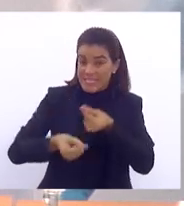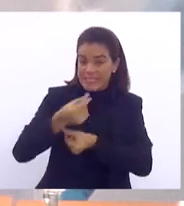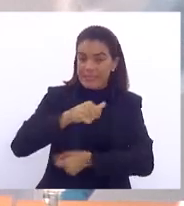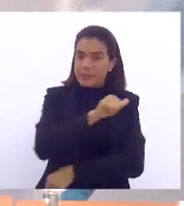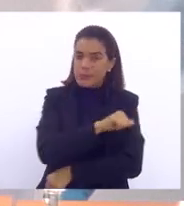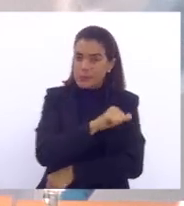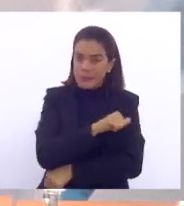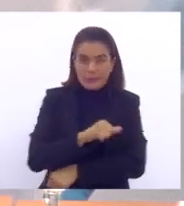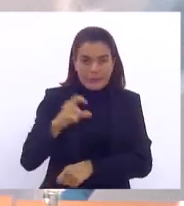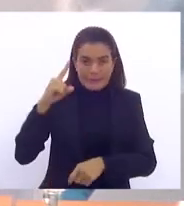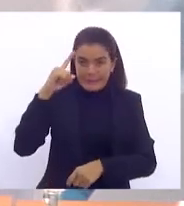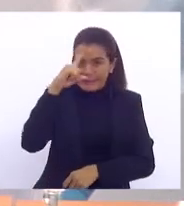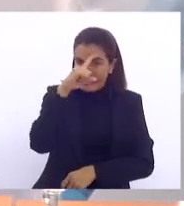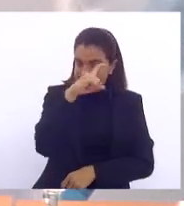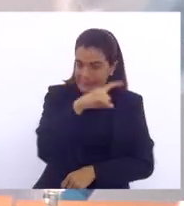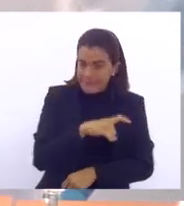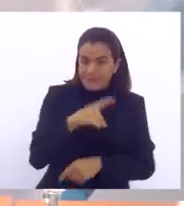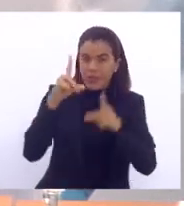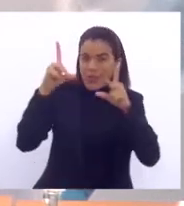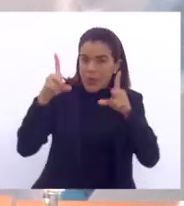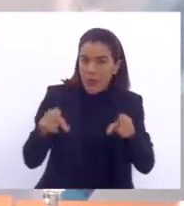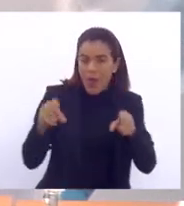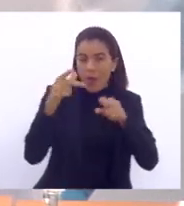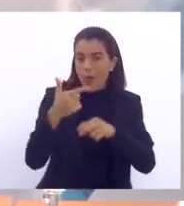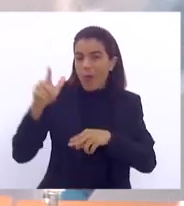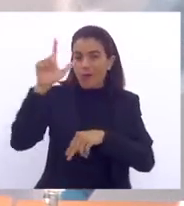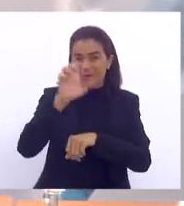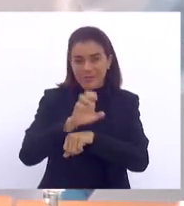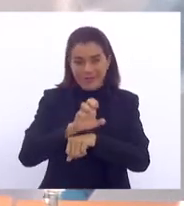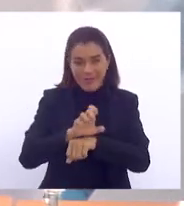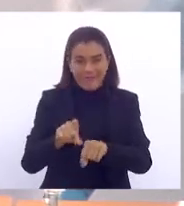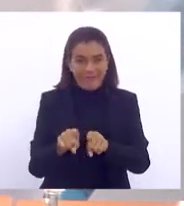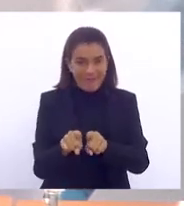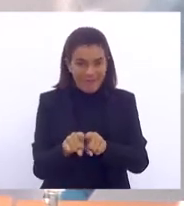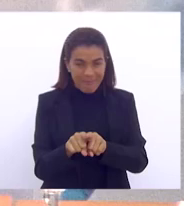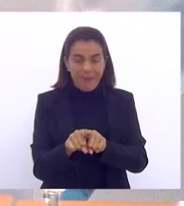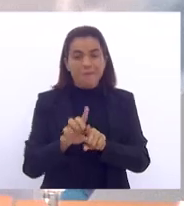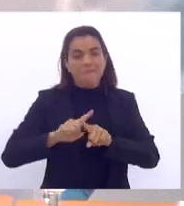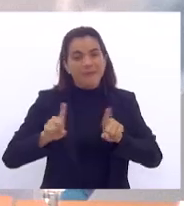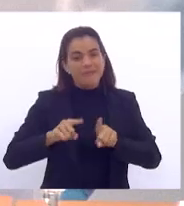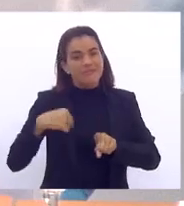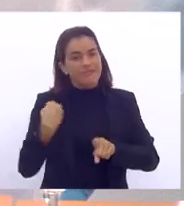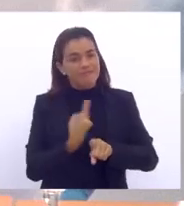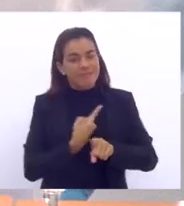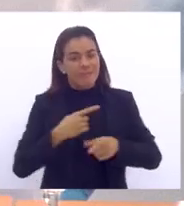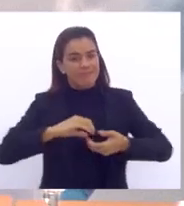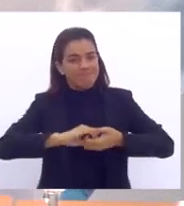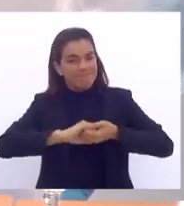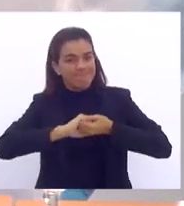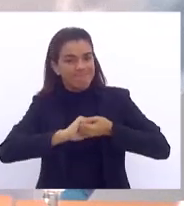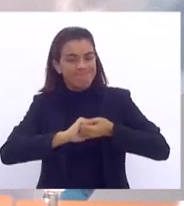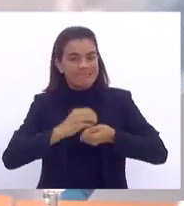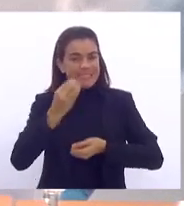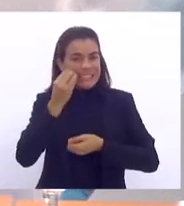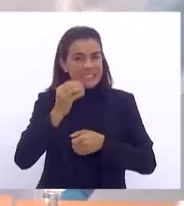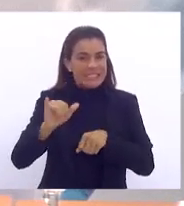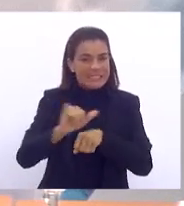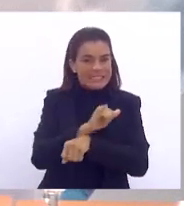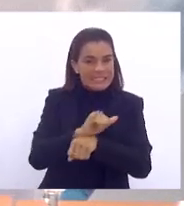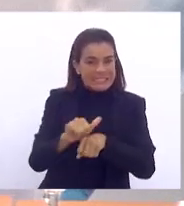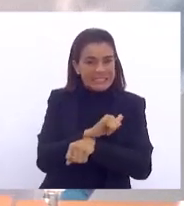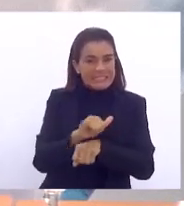como de alguns outros estados da Federação também mas a gente tem tem tentado de mãos dadas acertar né